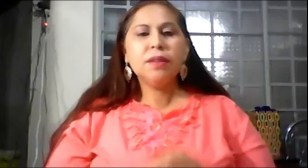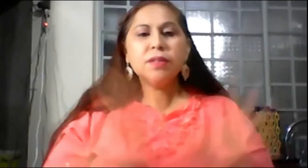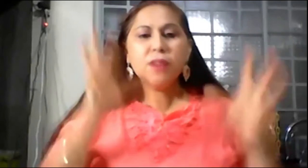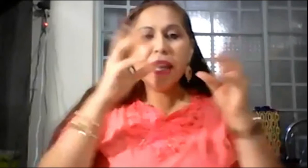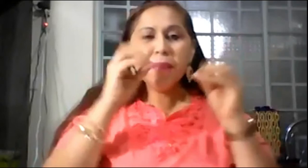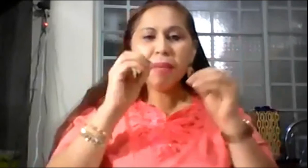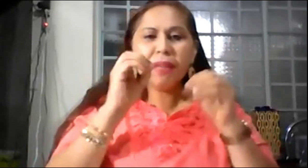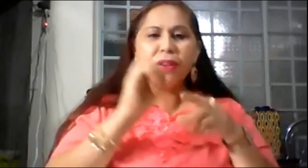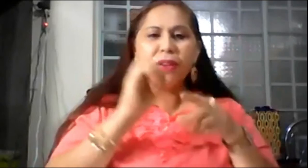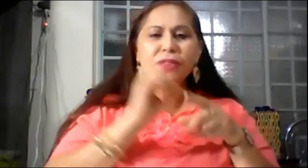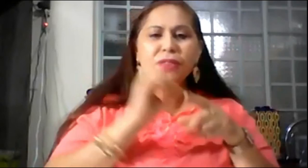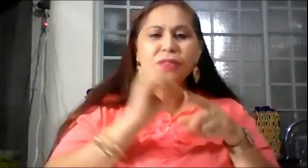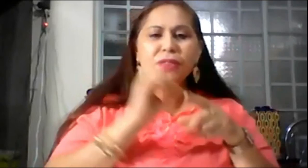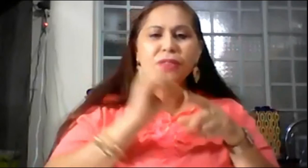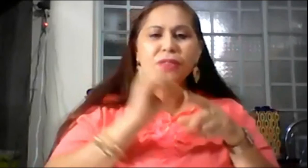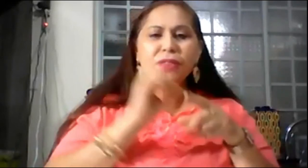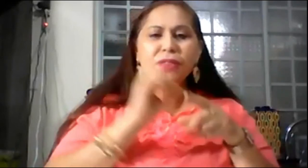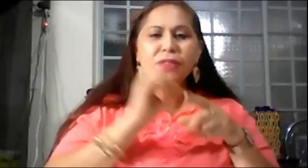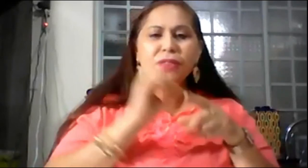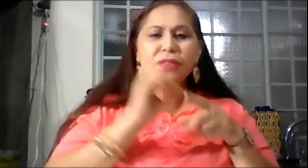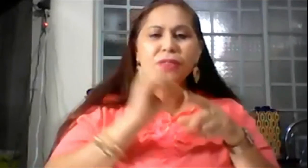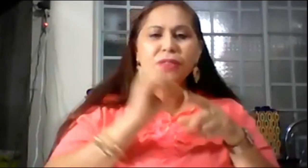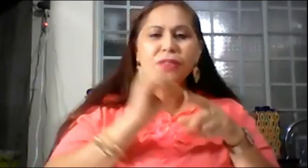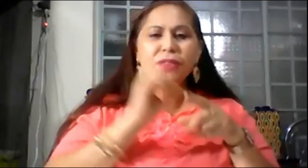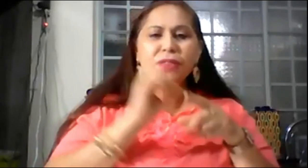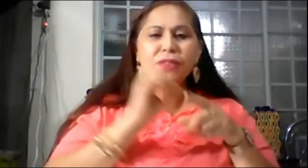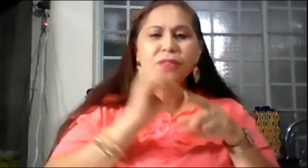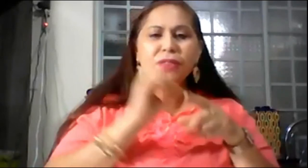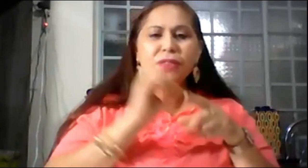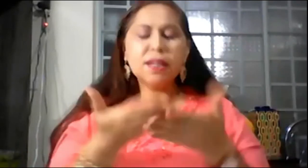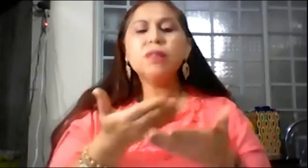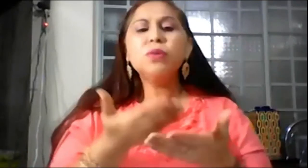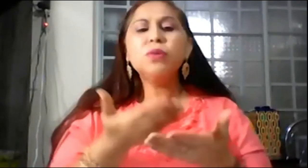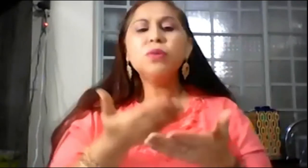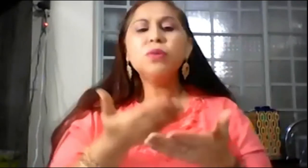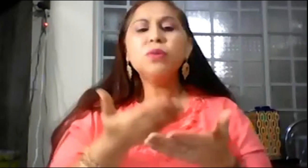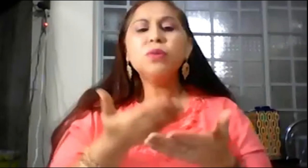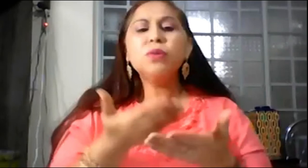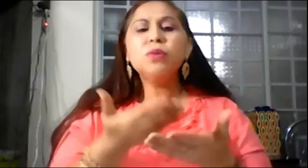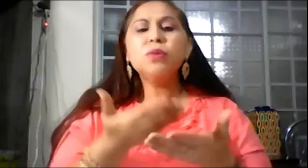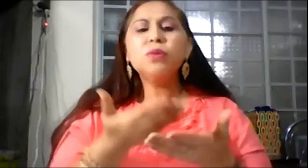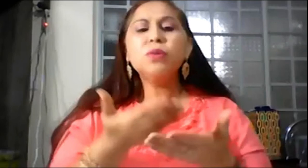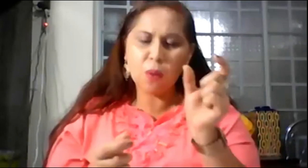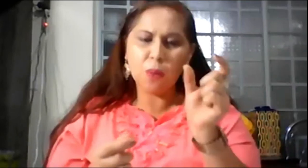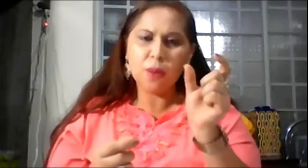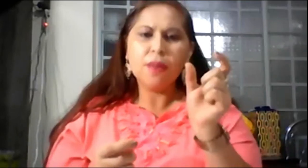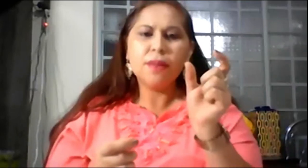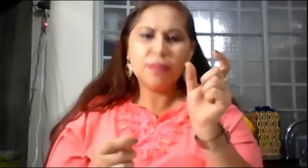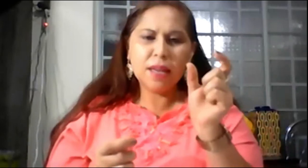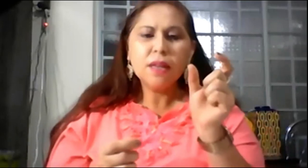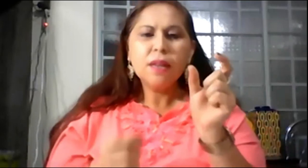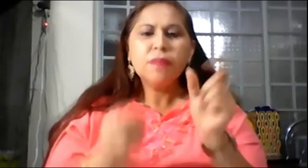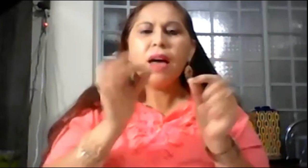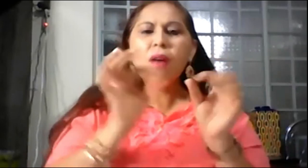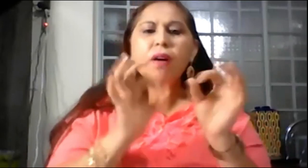Então, só relembrando, nós vimos a questão da fonética e fonologia, que trata do estudo do próprio sinal,